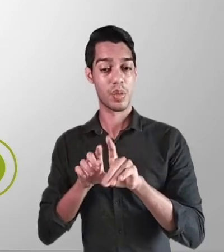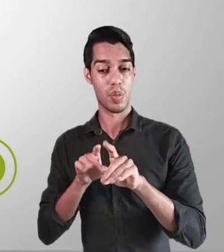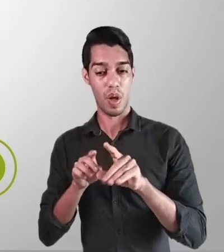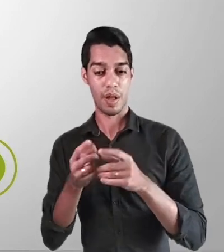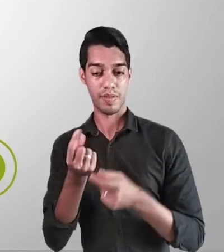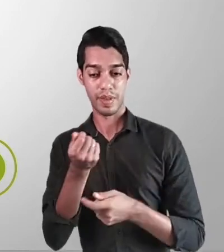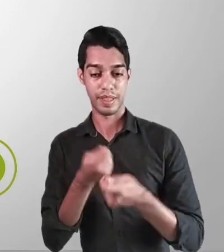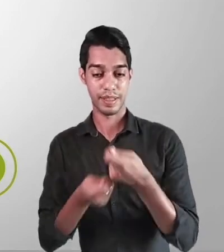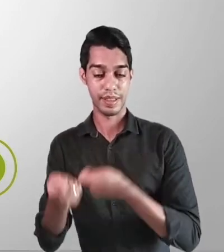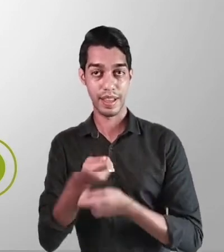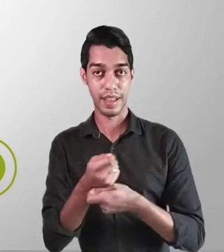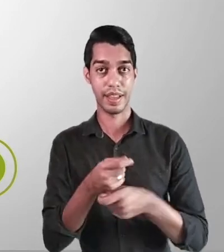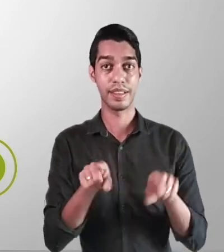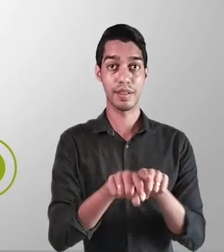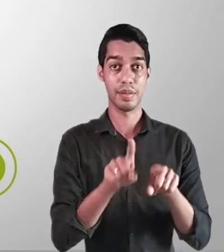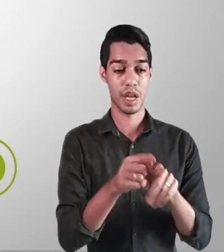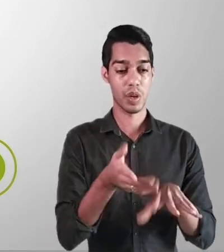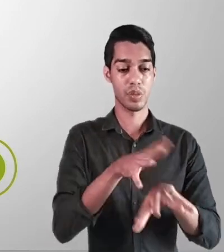educação financeira de outro.